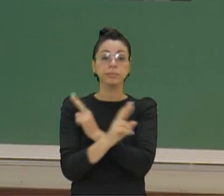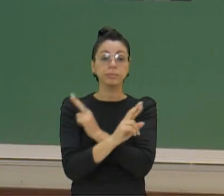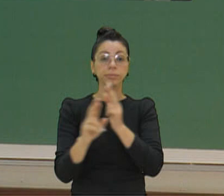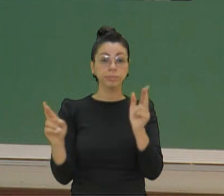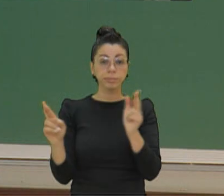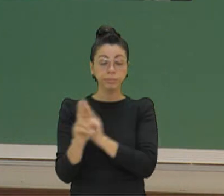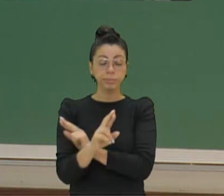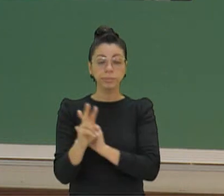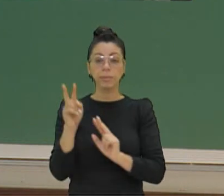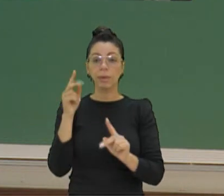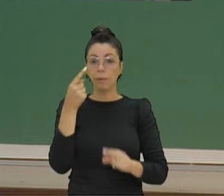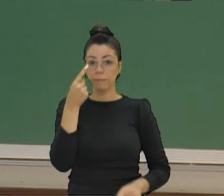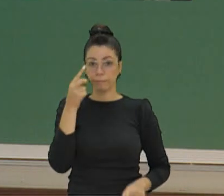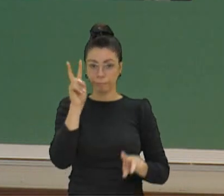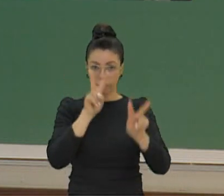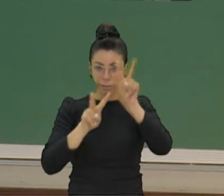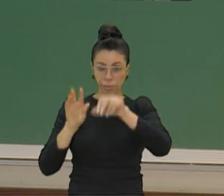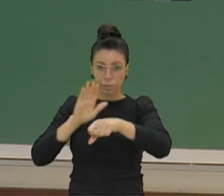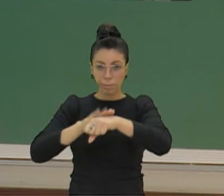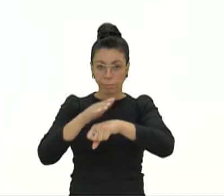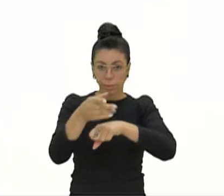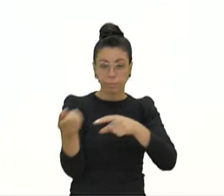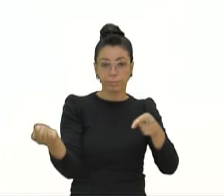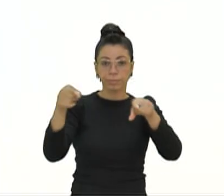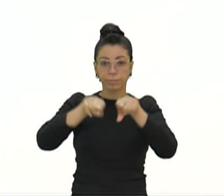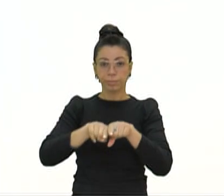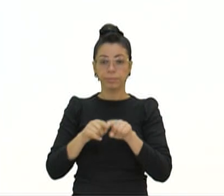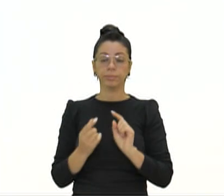com a visão. Vou dar um tempinho e já volto.